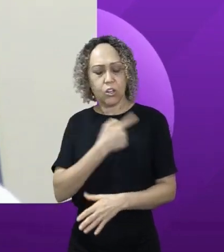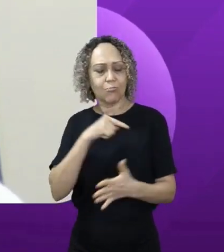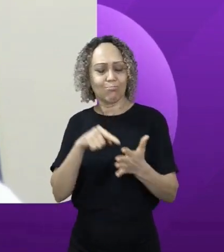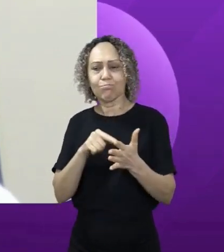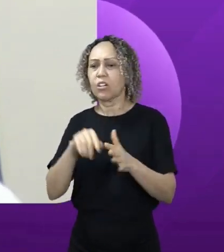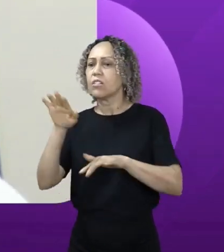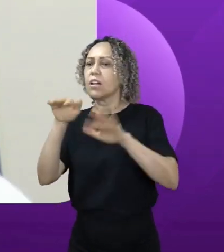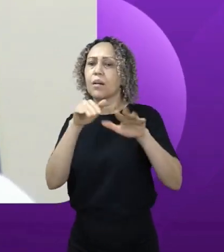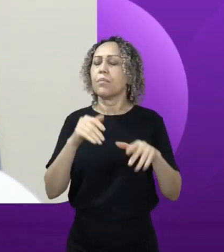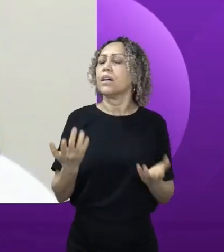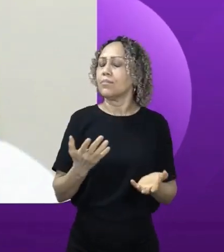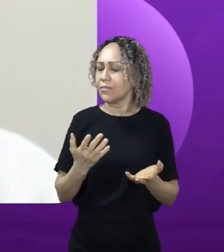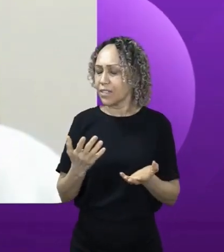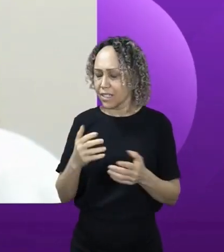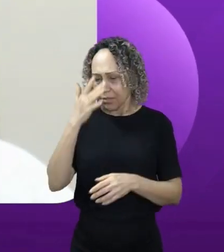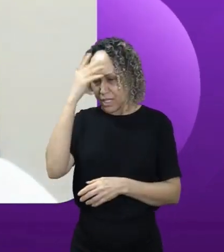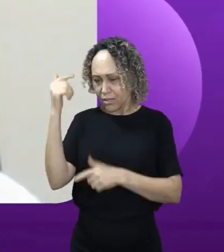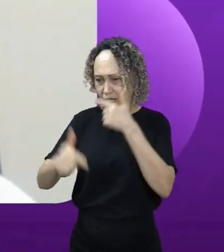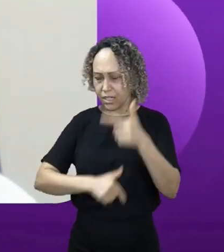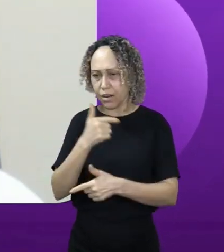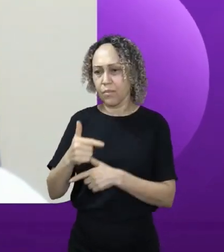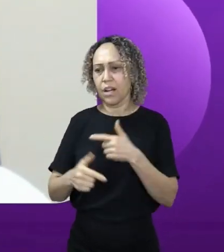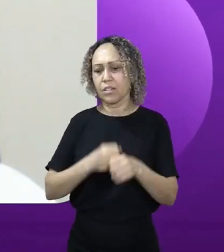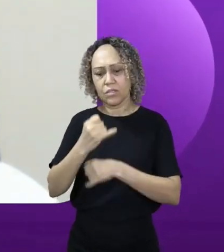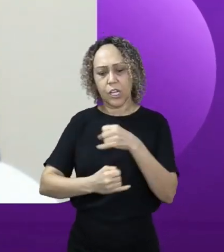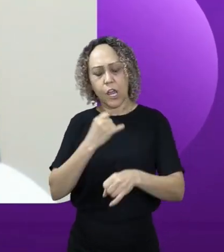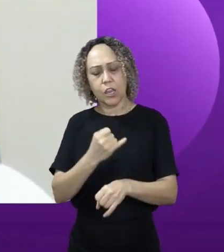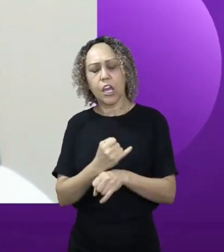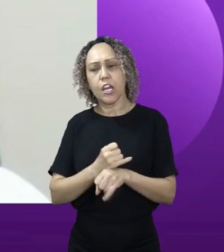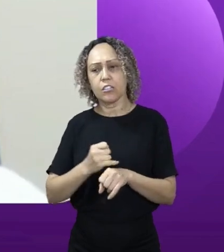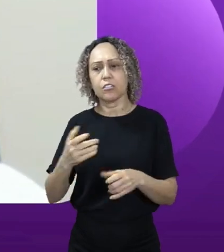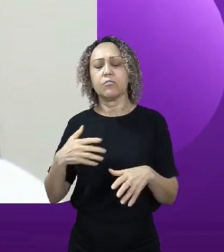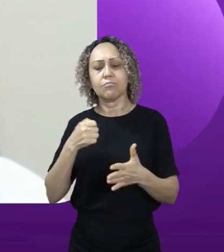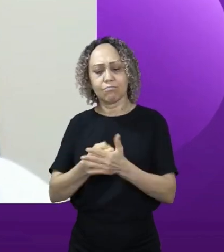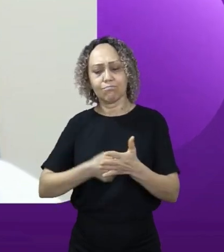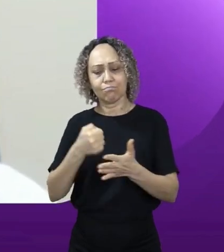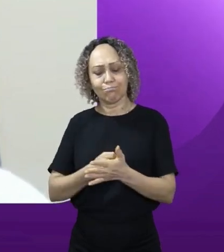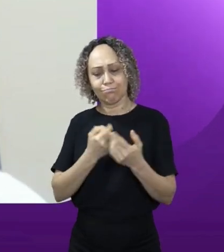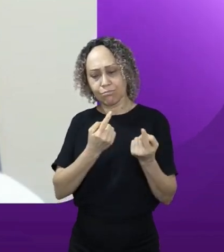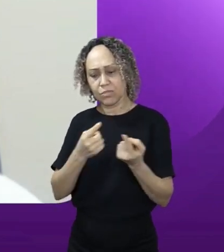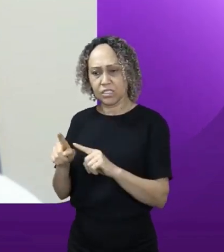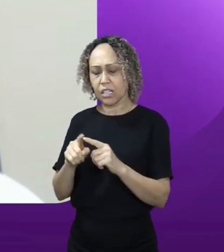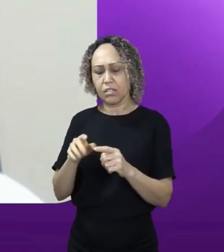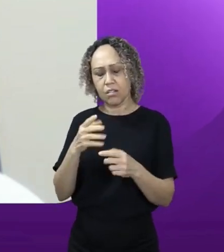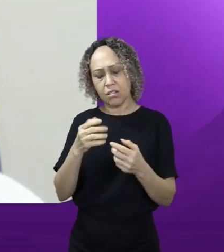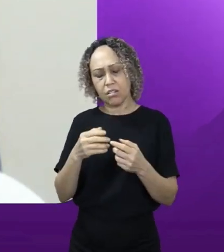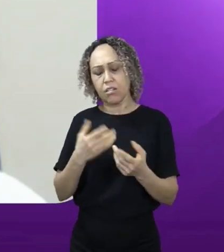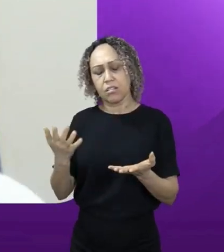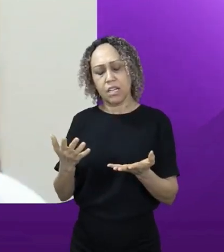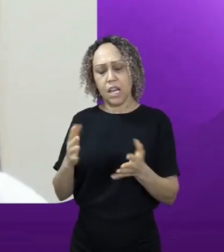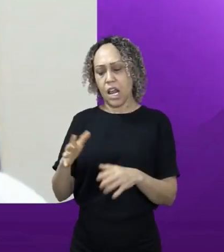maioria da imprensa aqui do município, não é? Dizendo que nós estávamos fazendo um motim contra os homens, que a gente tinha preconceito com os